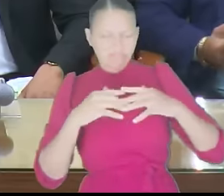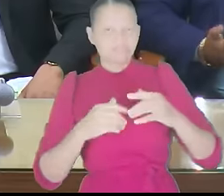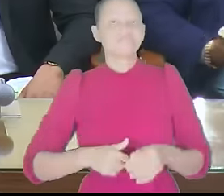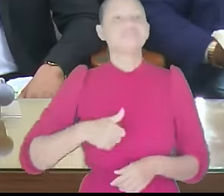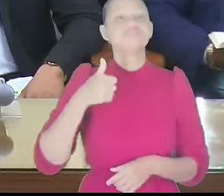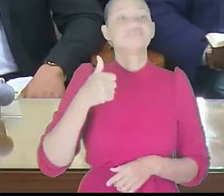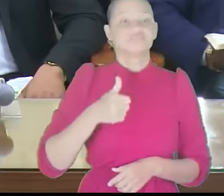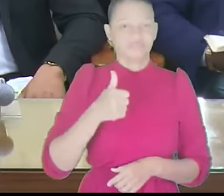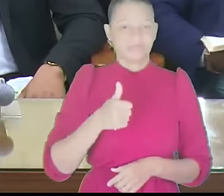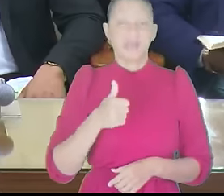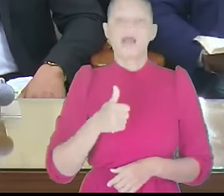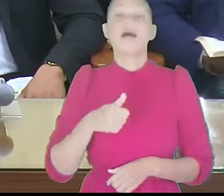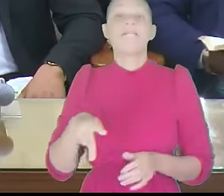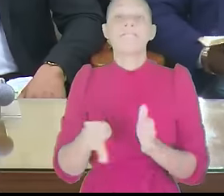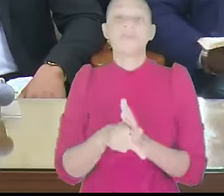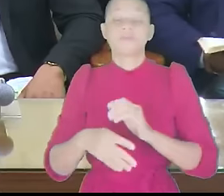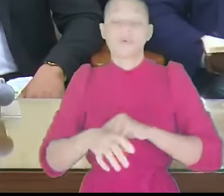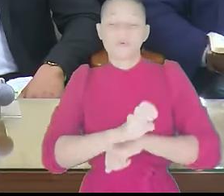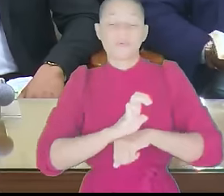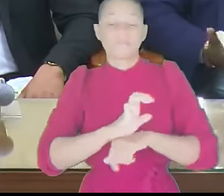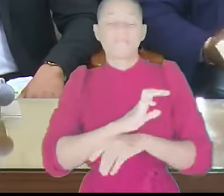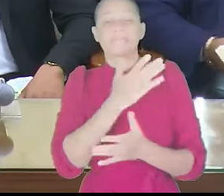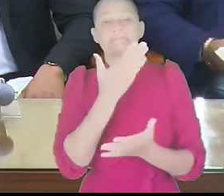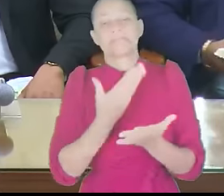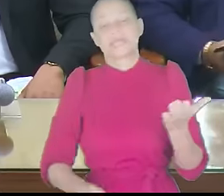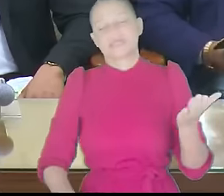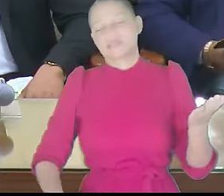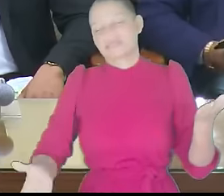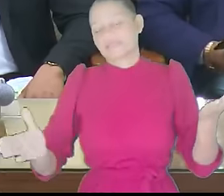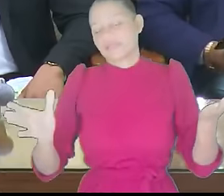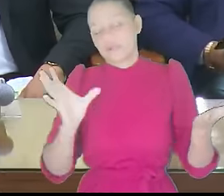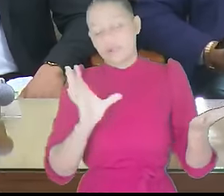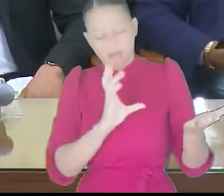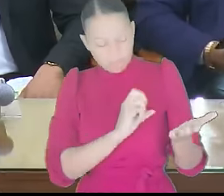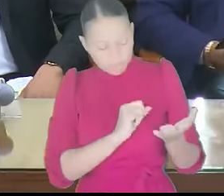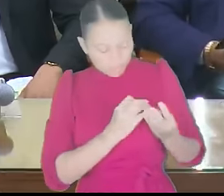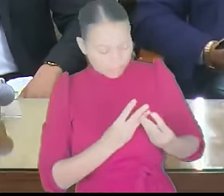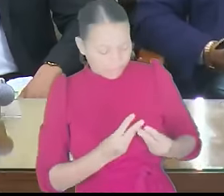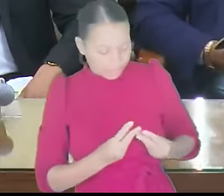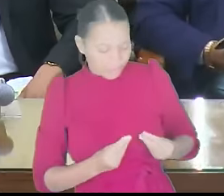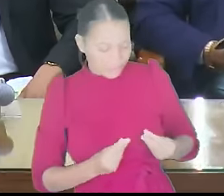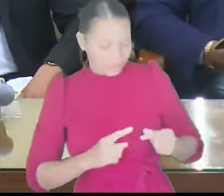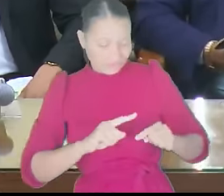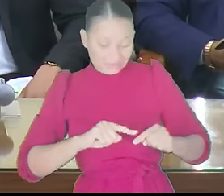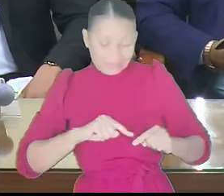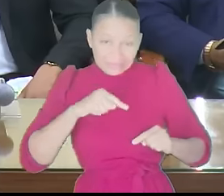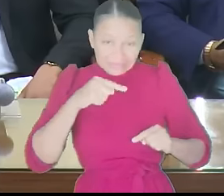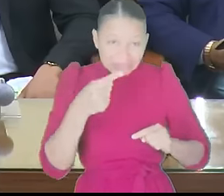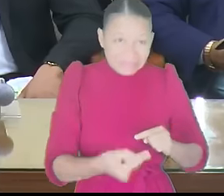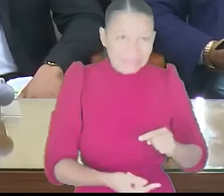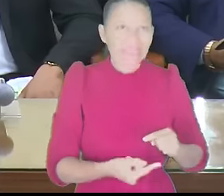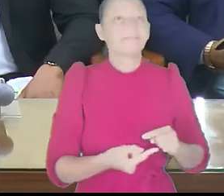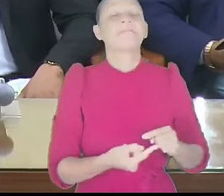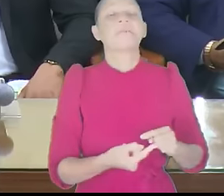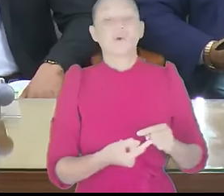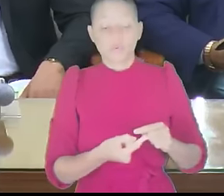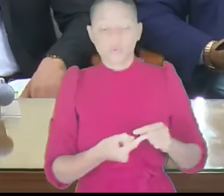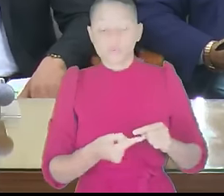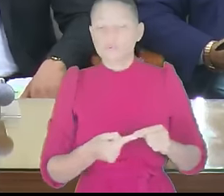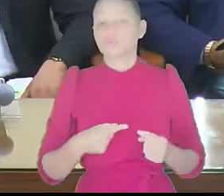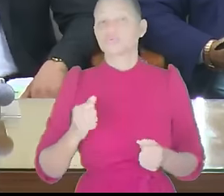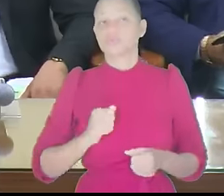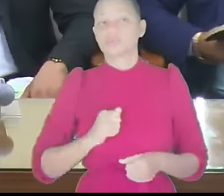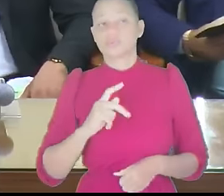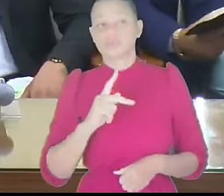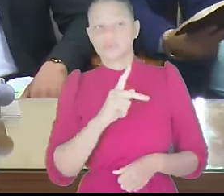a de Éfeso. A igreja que perdeu o primeiro amor. É a igreja pós-apostólica. Após a morte dos apóstolos.